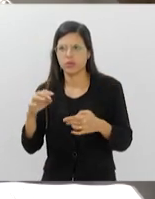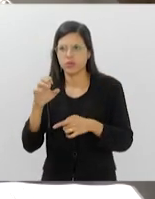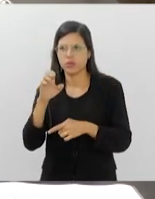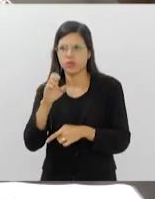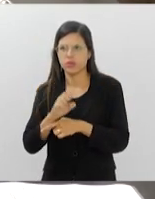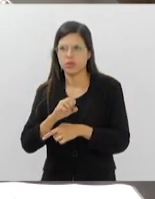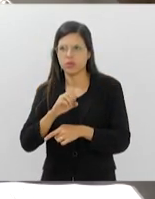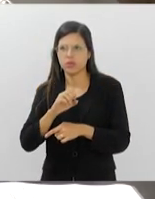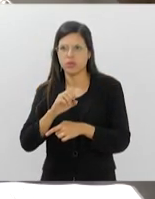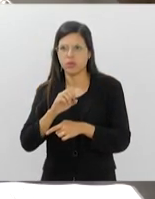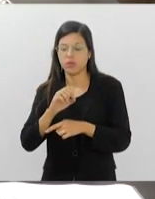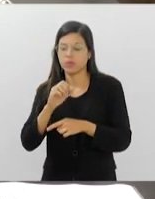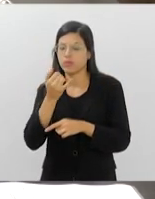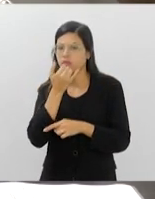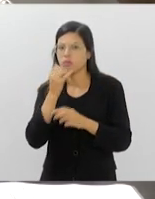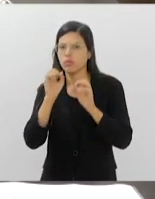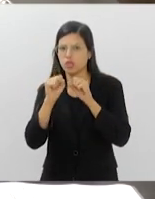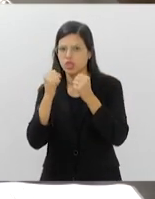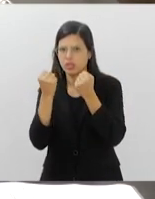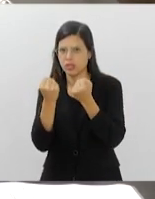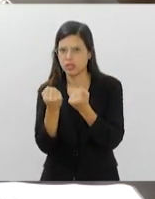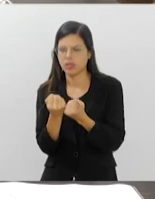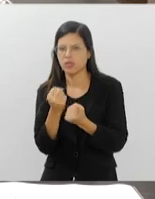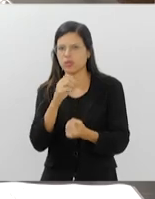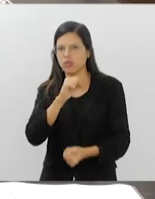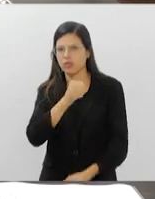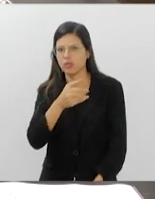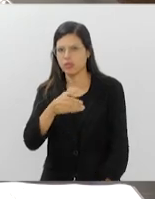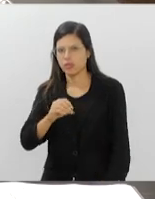São Januário, do Vasco. E